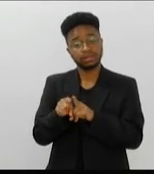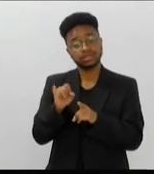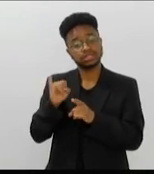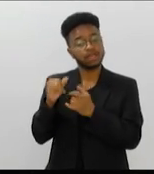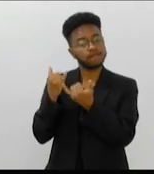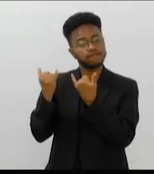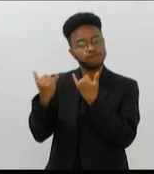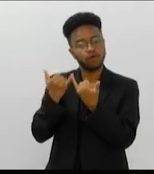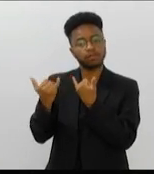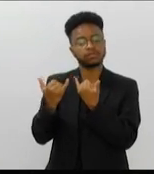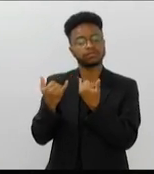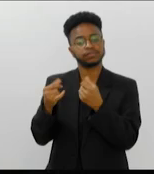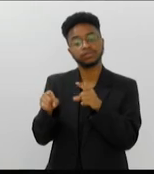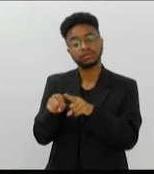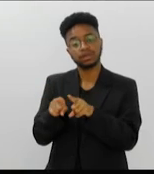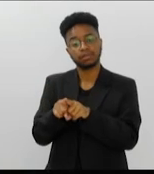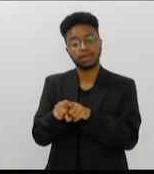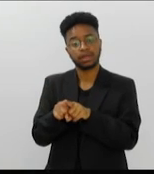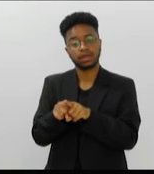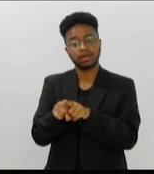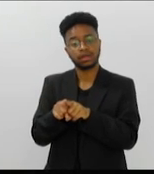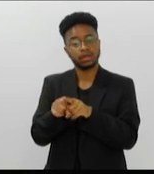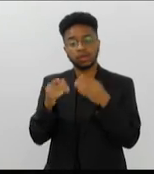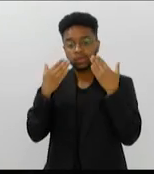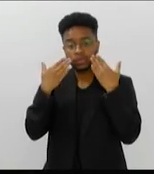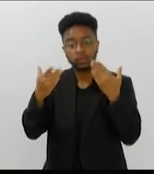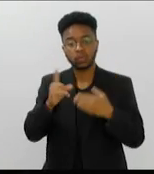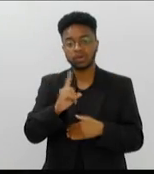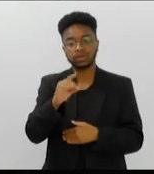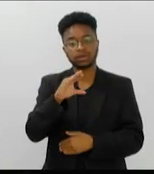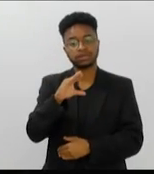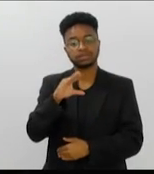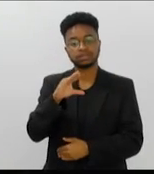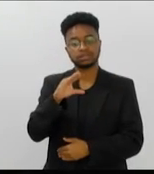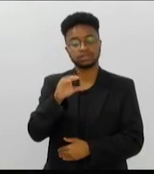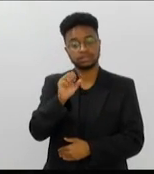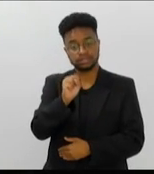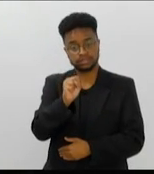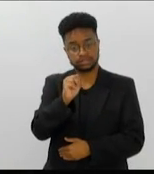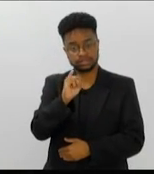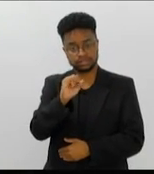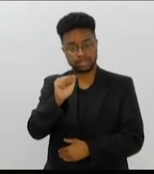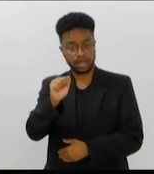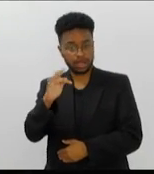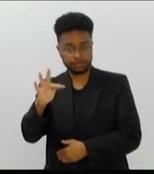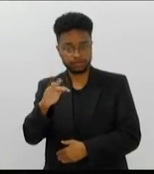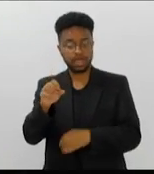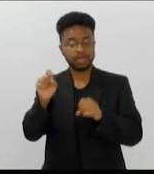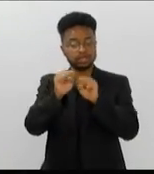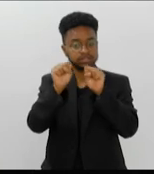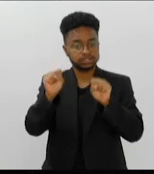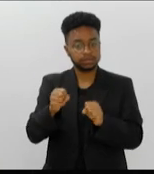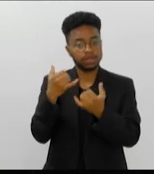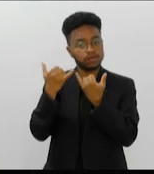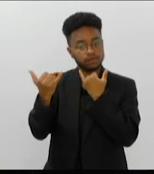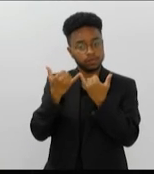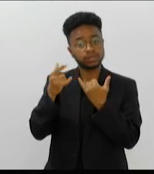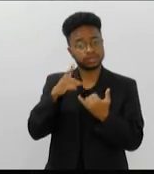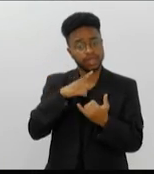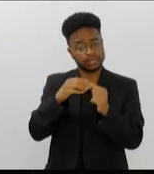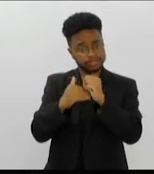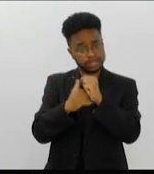informação também não está no CIAF, no Sistema de Informações Gerenciais, que nós temos a senha para